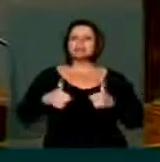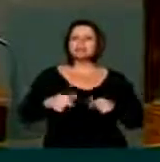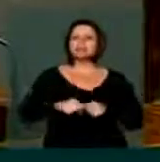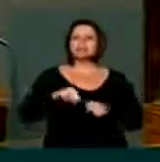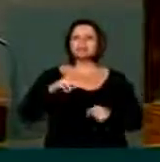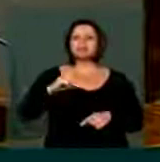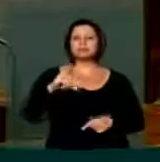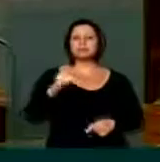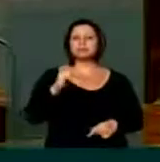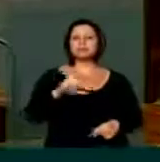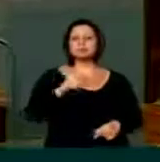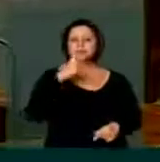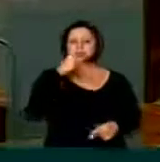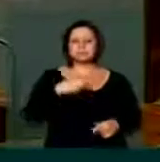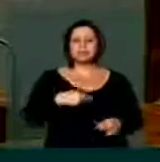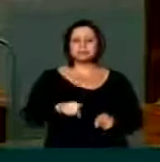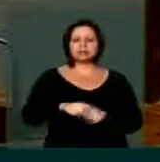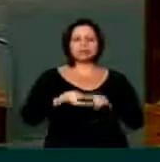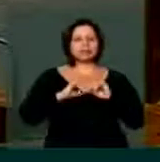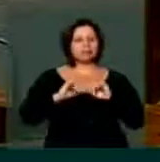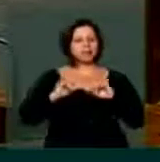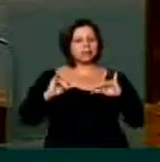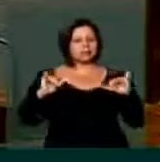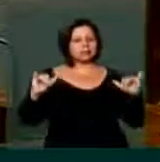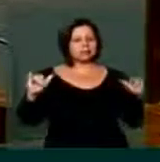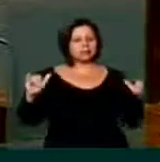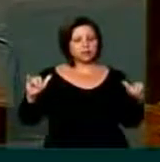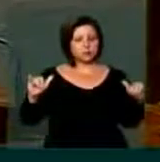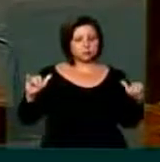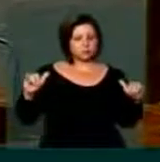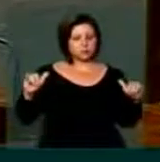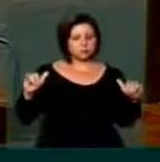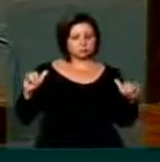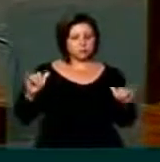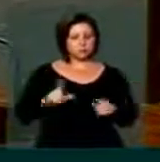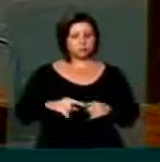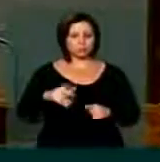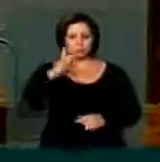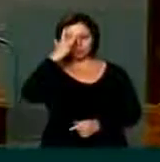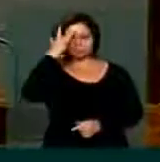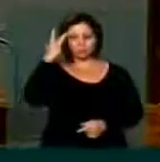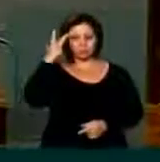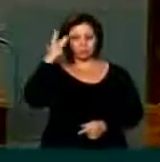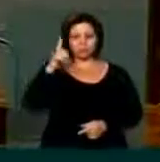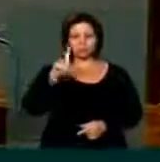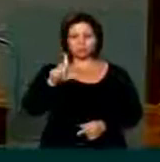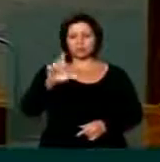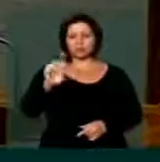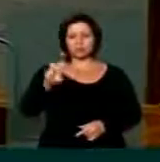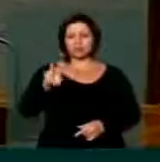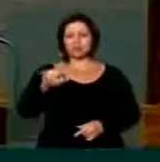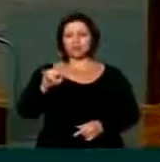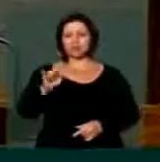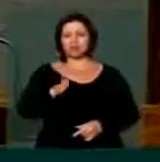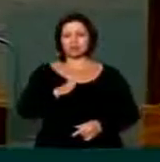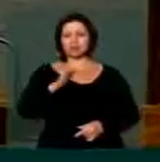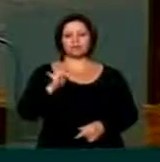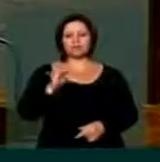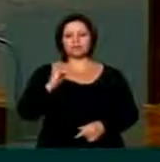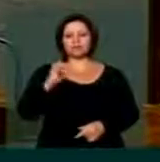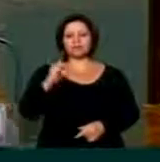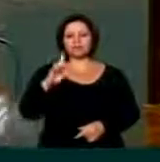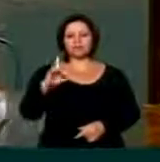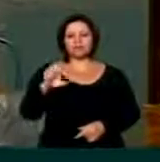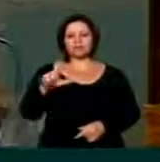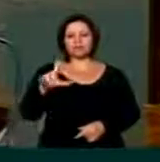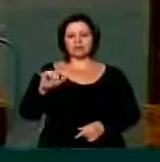e particularmente as declarações virulentas do candidato Levi Fidelix, que